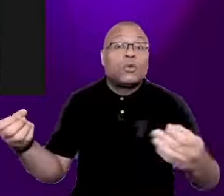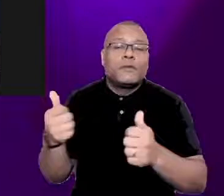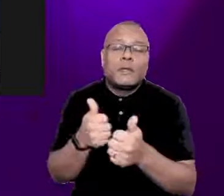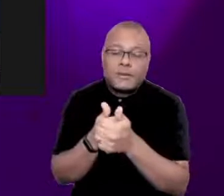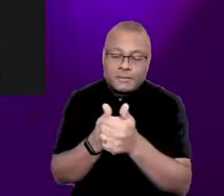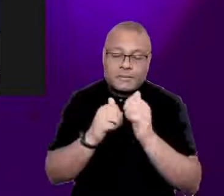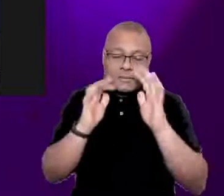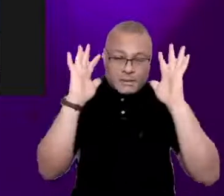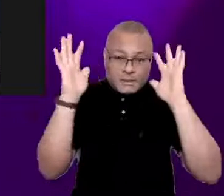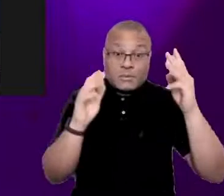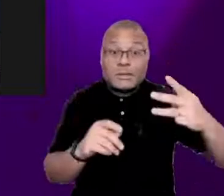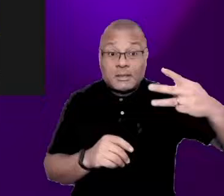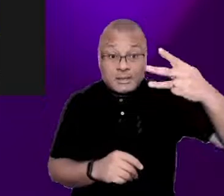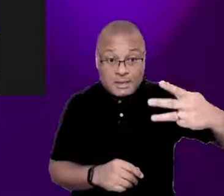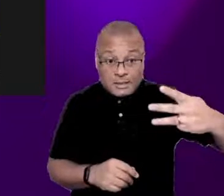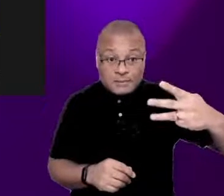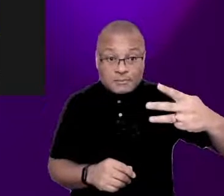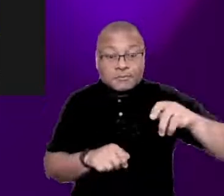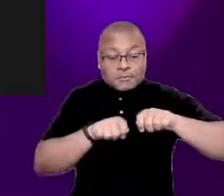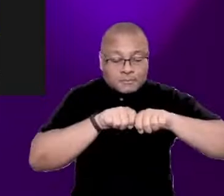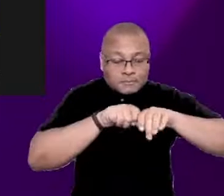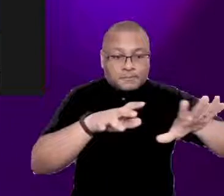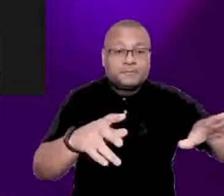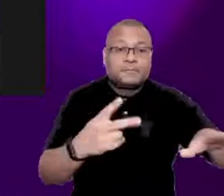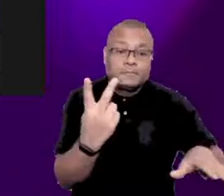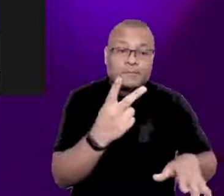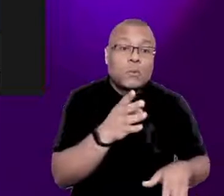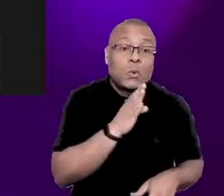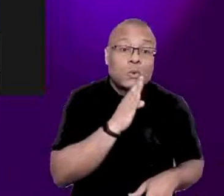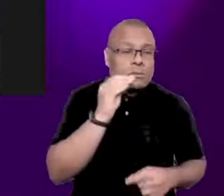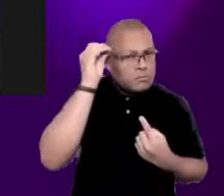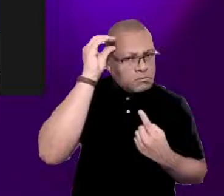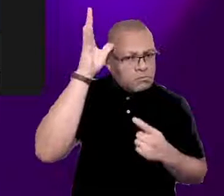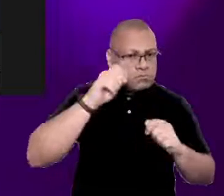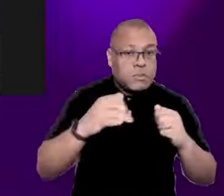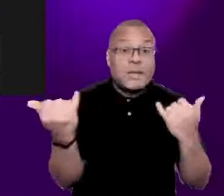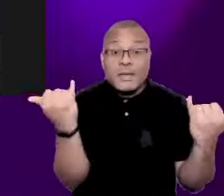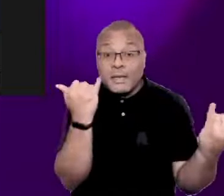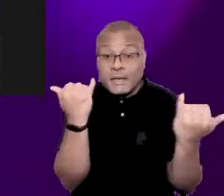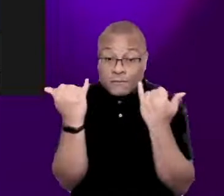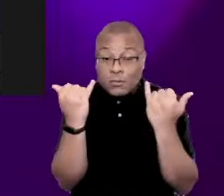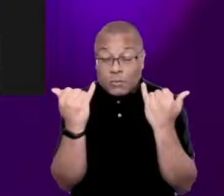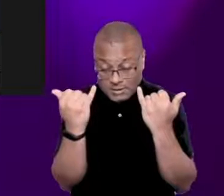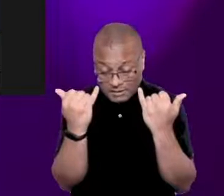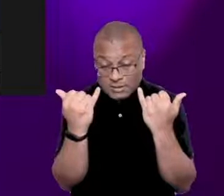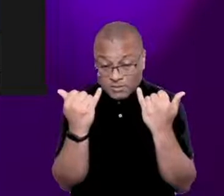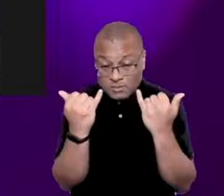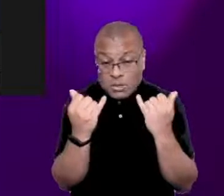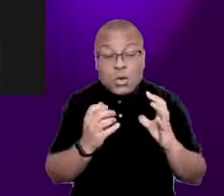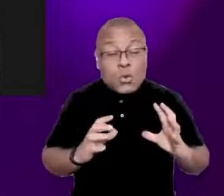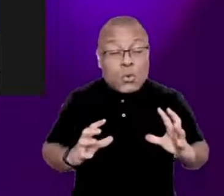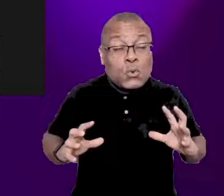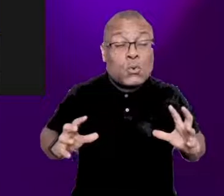Pensando em 3 pilares, a difusão e geração de conhecimento, a informação tornando